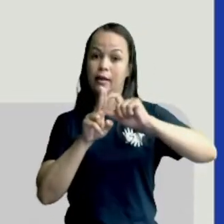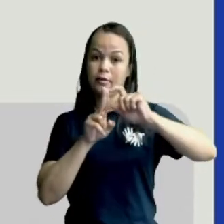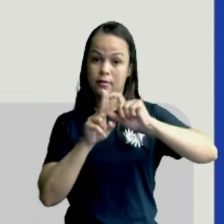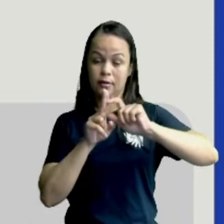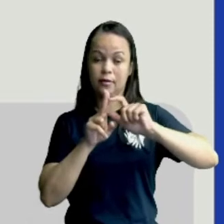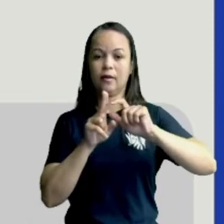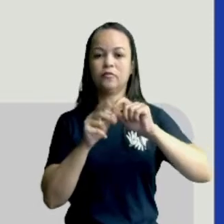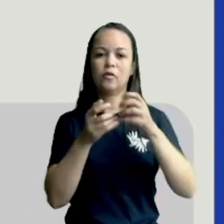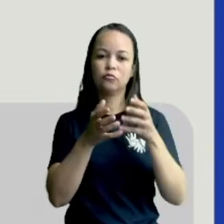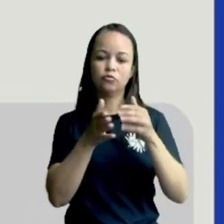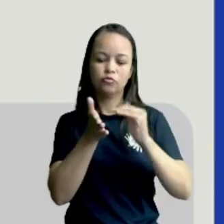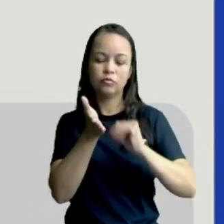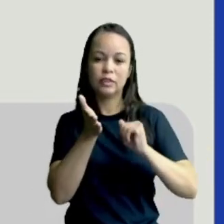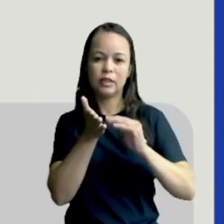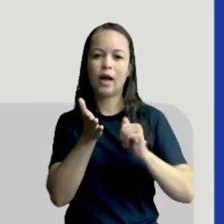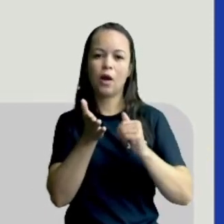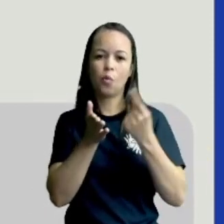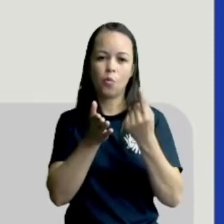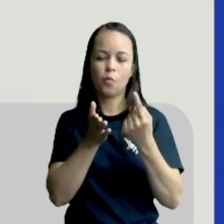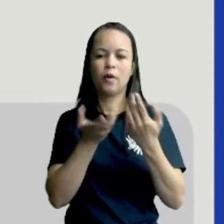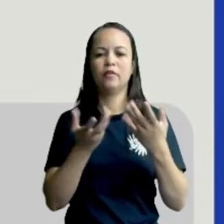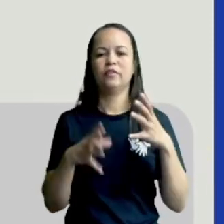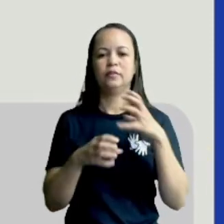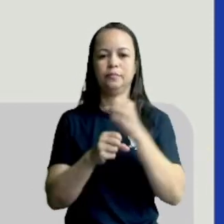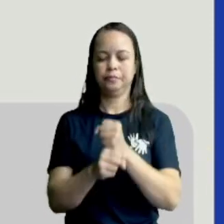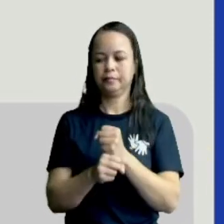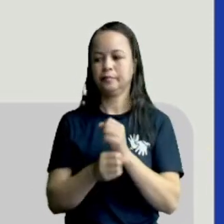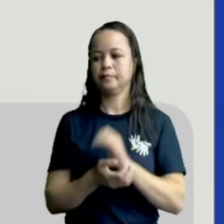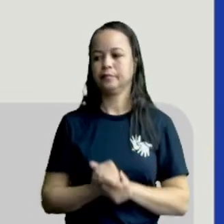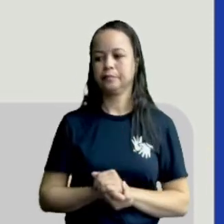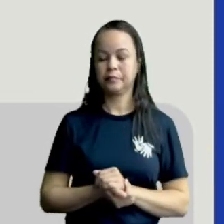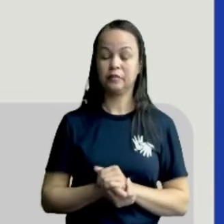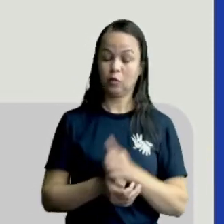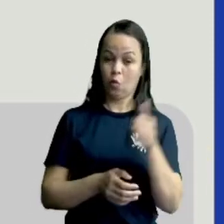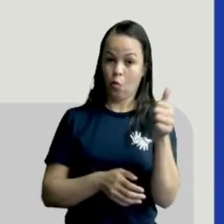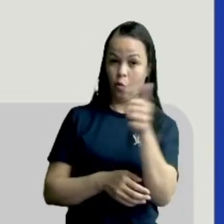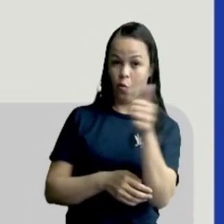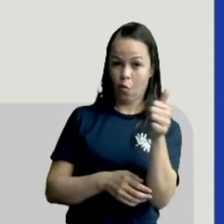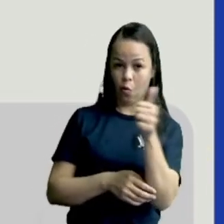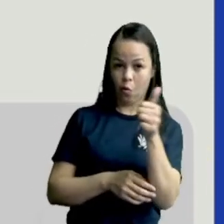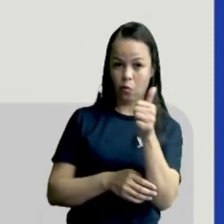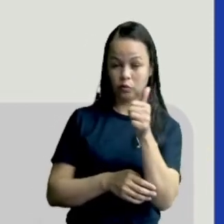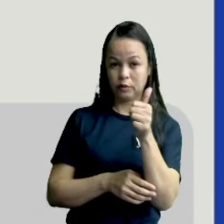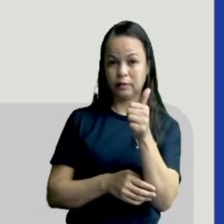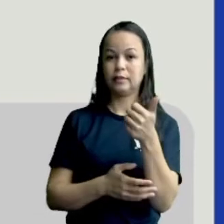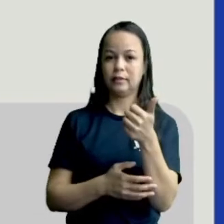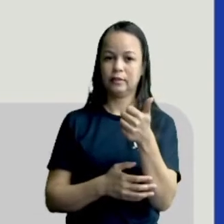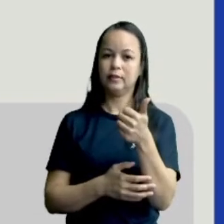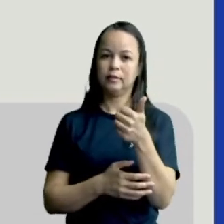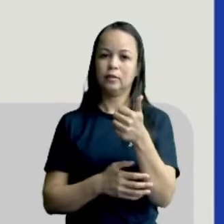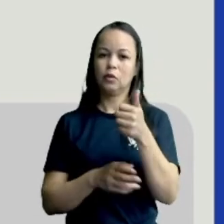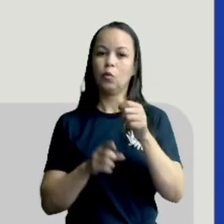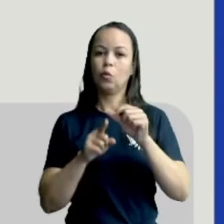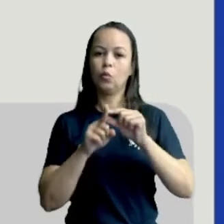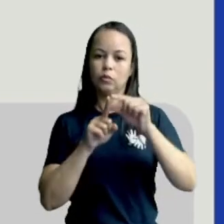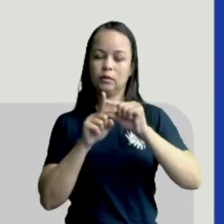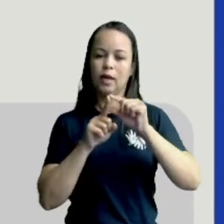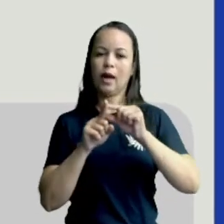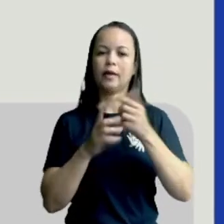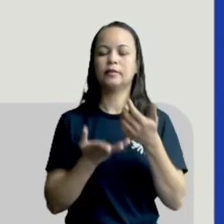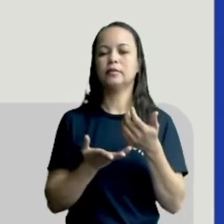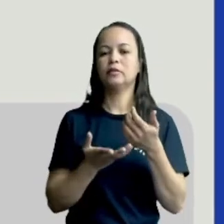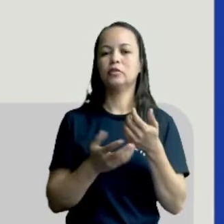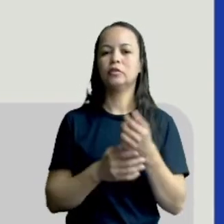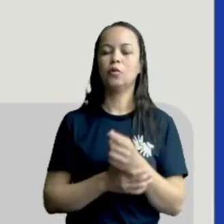dezena daí e fazer o nosso cálculo. Eu fico com 11 unidades, porque 10, né? Uma dezena representa